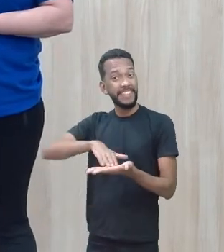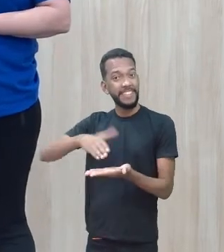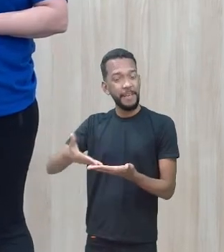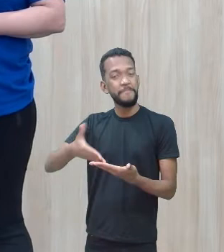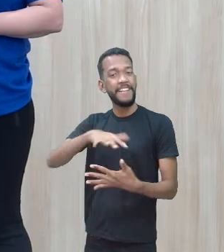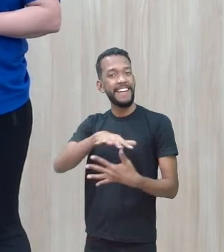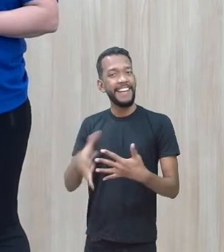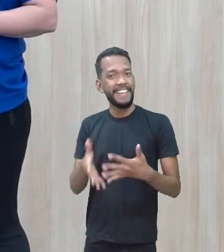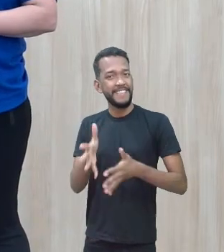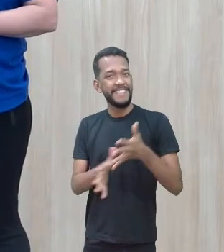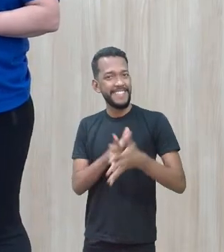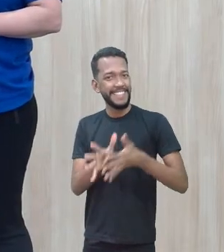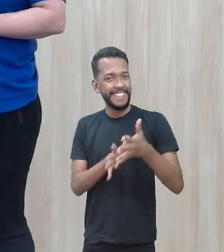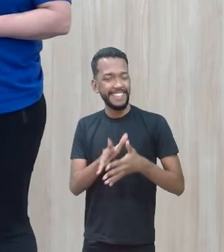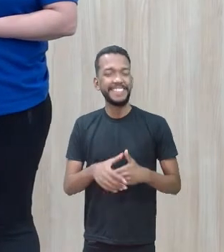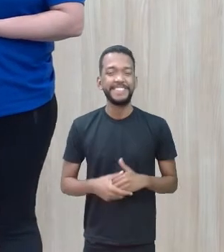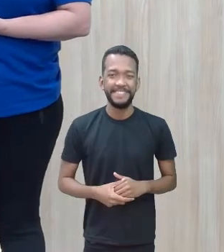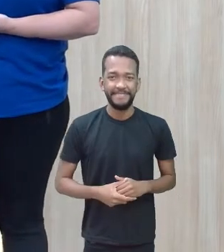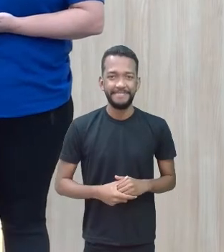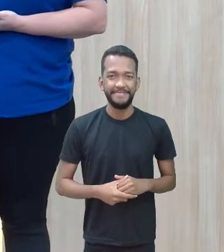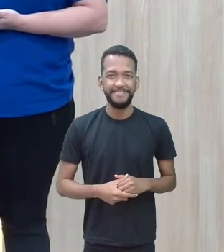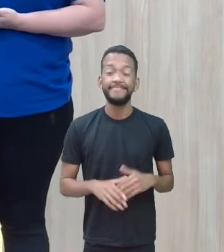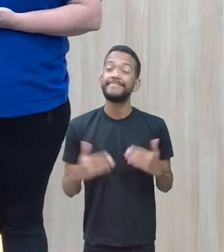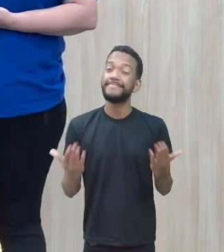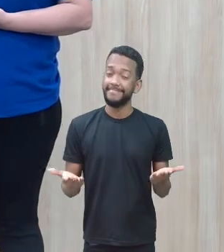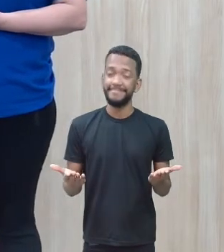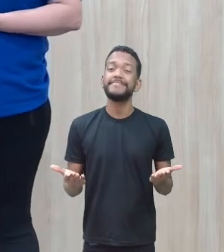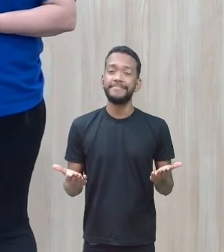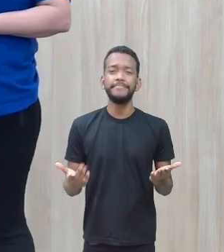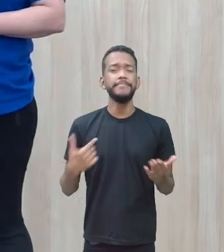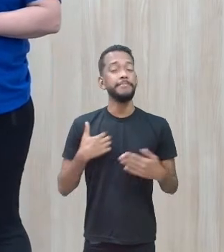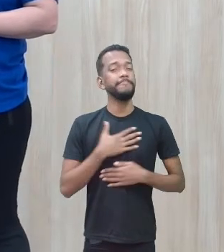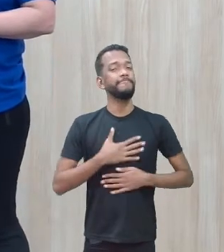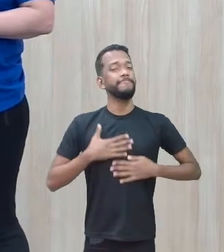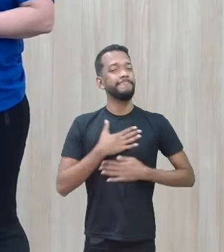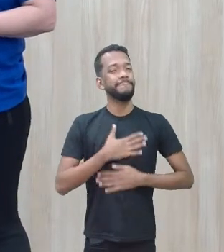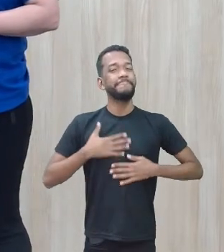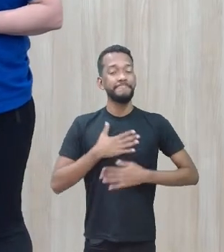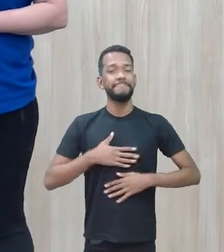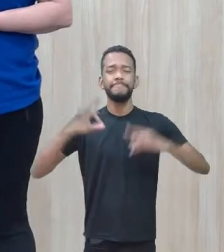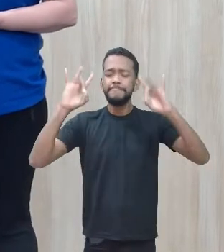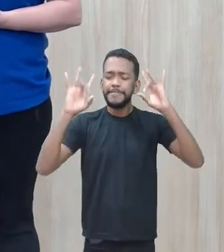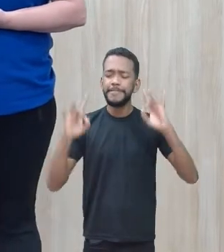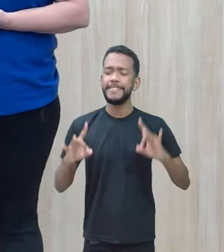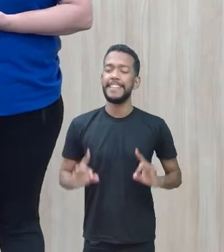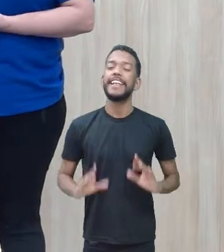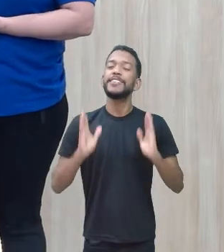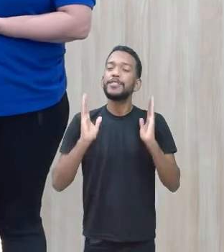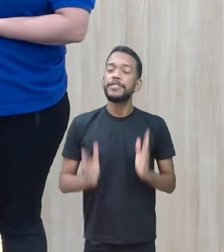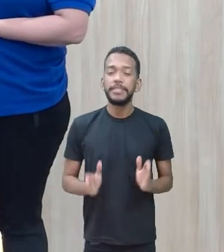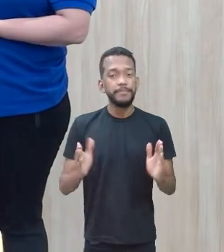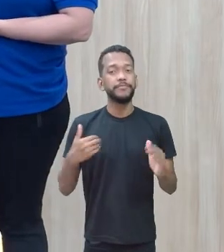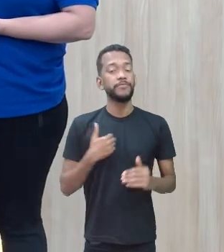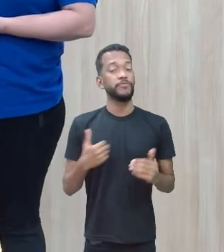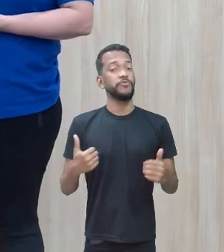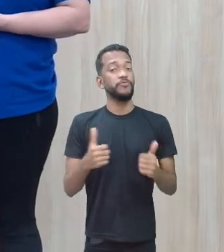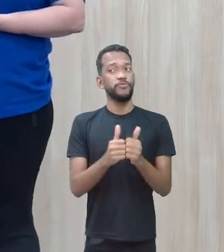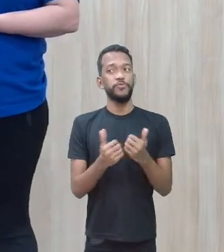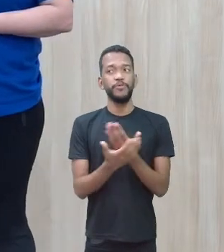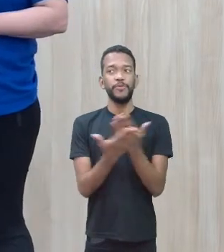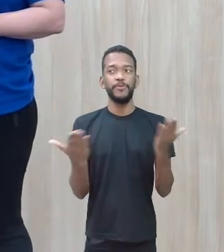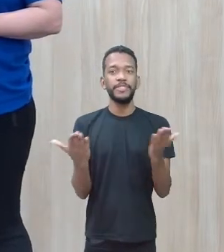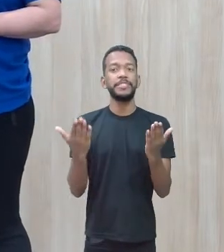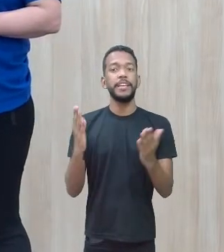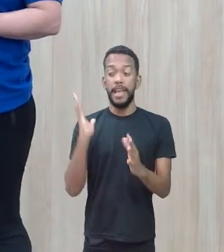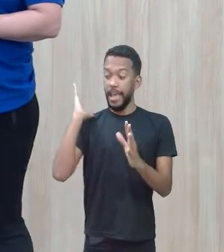o momento de línguas e sinais. Então, é um privilégio estar aqui com vocês, retomando a aula